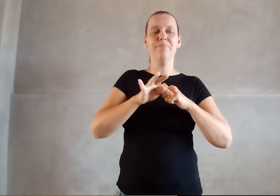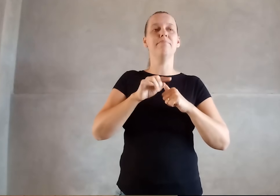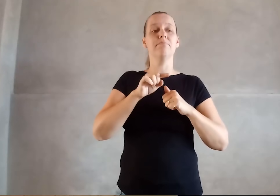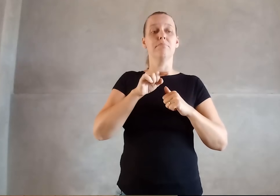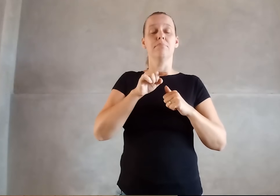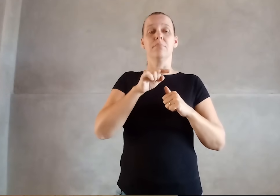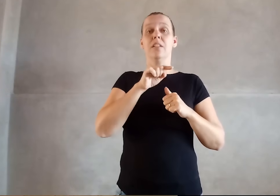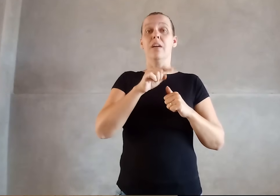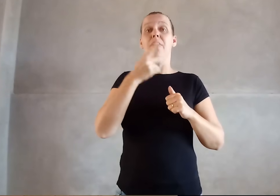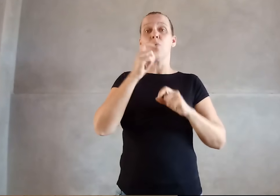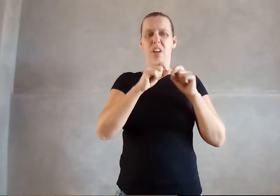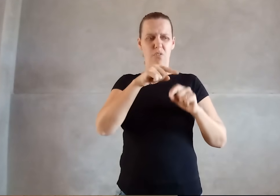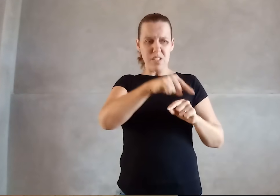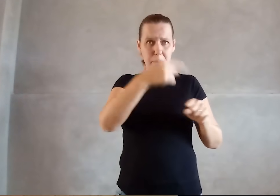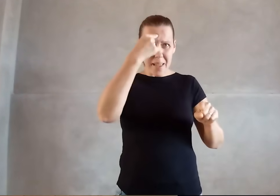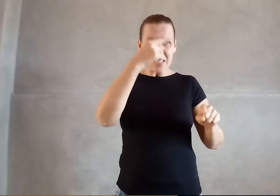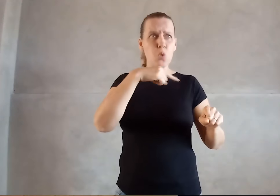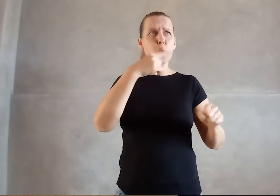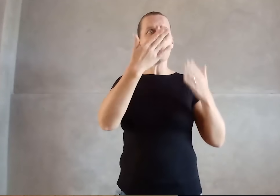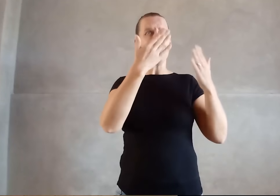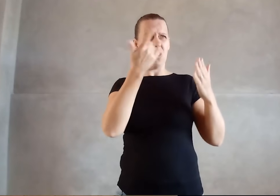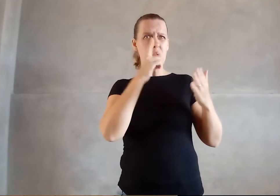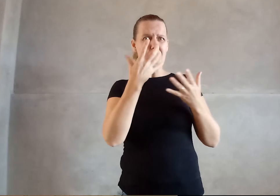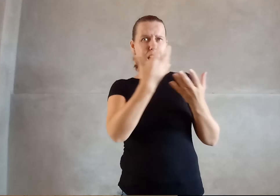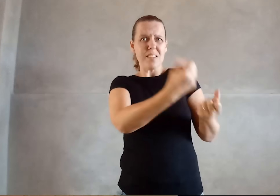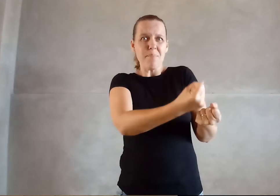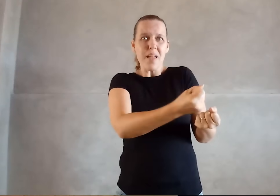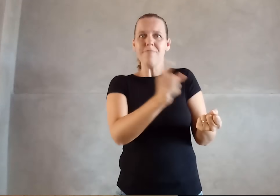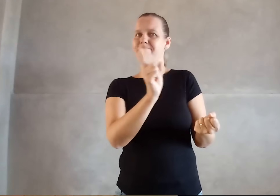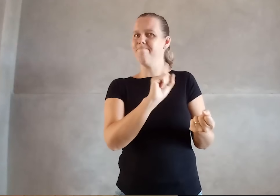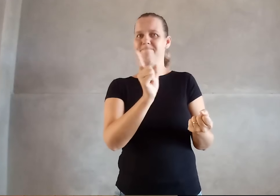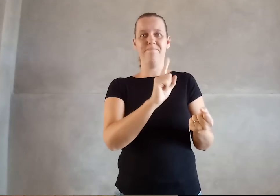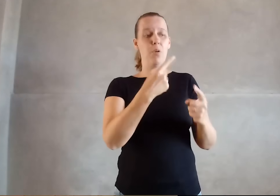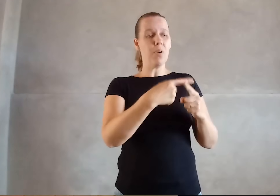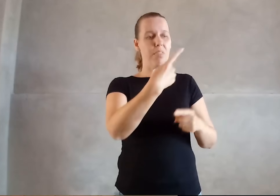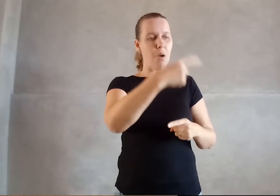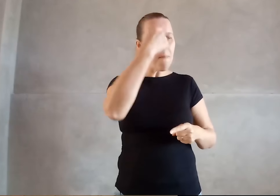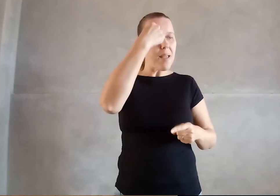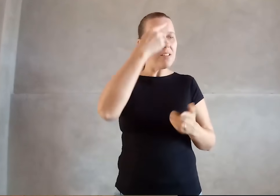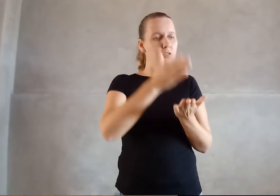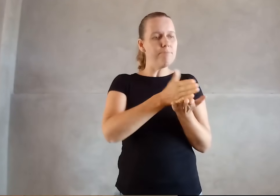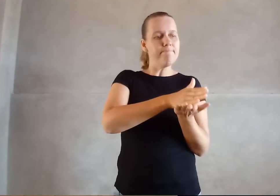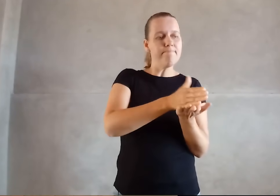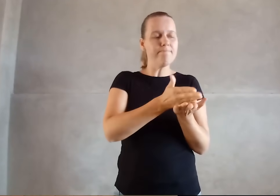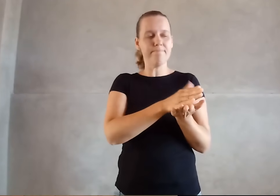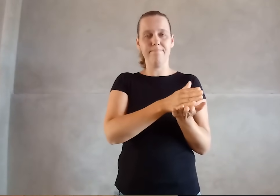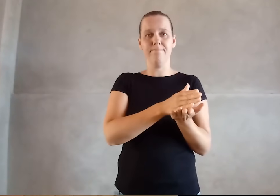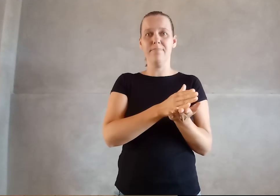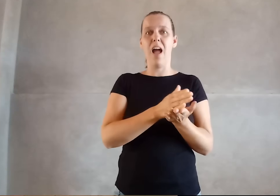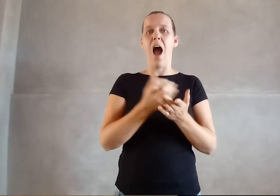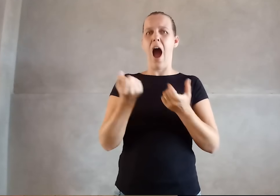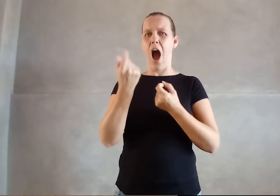do Senhor, pois tem mente dividida. Em algumas traduções está assim, ânimo dobre, e é